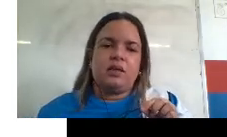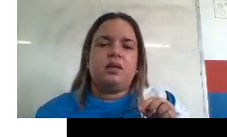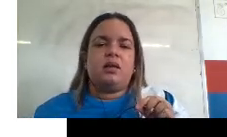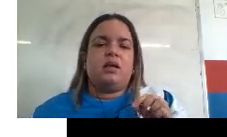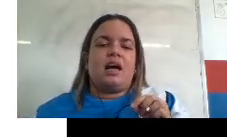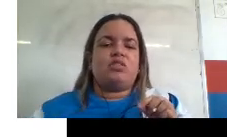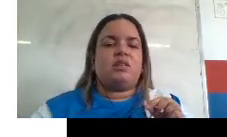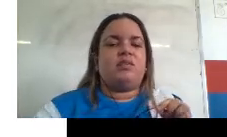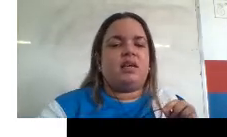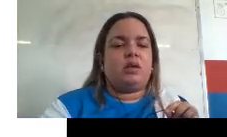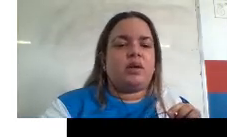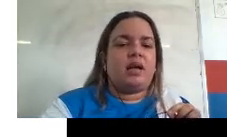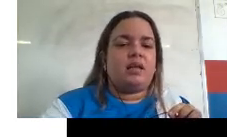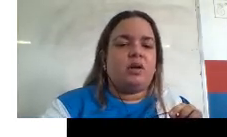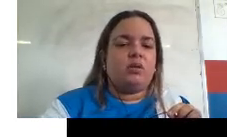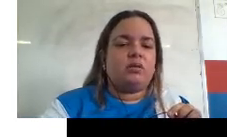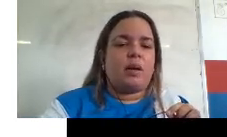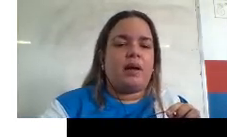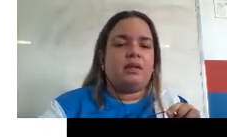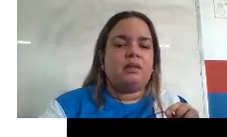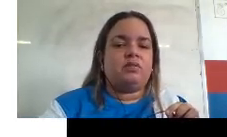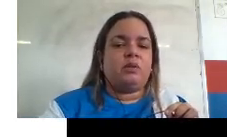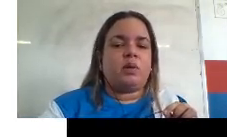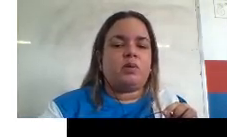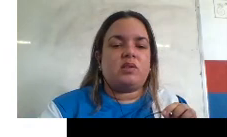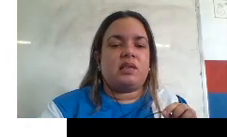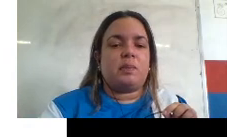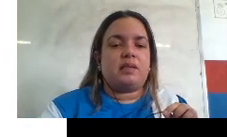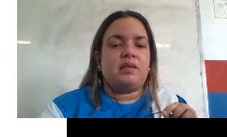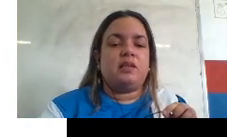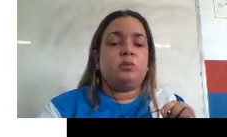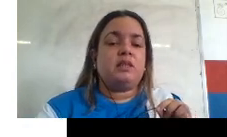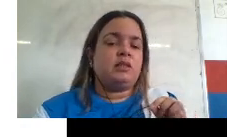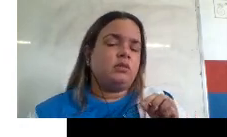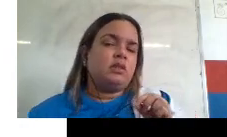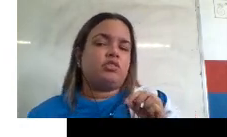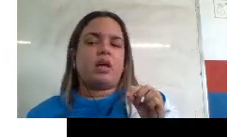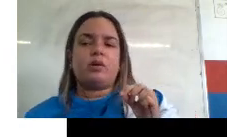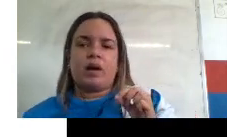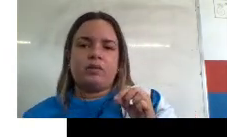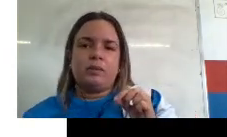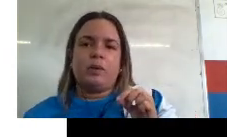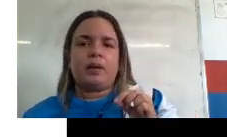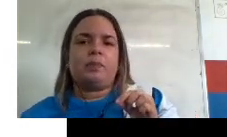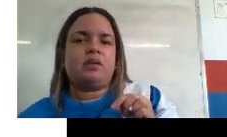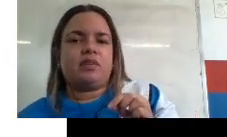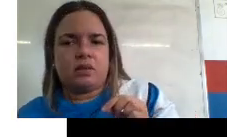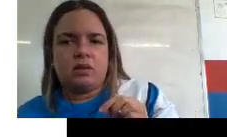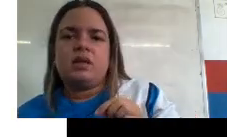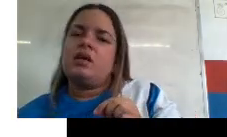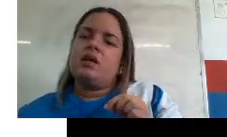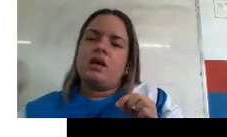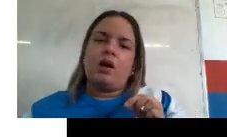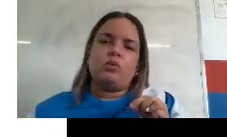crime. A gente está vendo aqui o gari, ó, trabalhando, vendo os adultos aqui passeando, e o menino sair com o carro de mão para poder